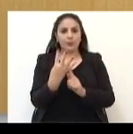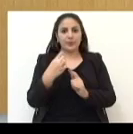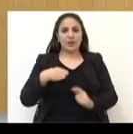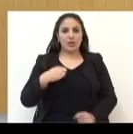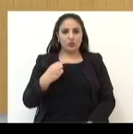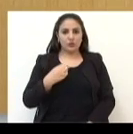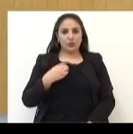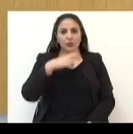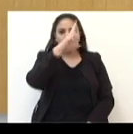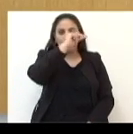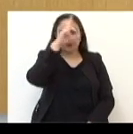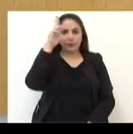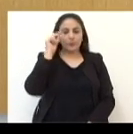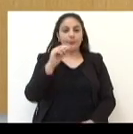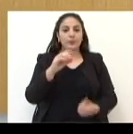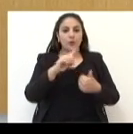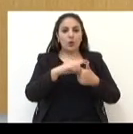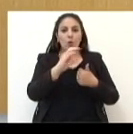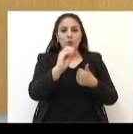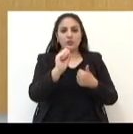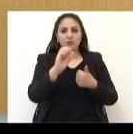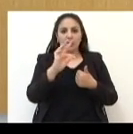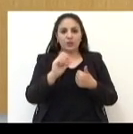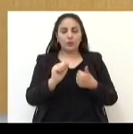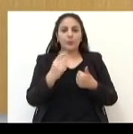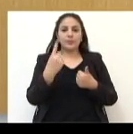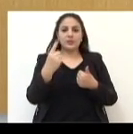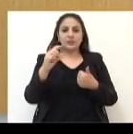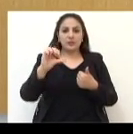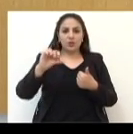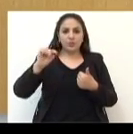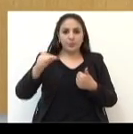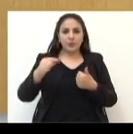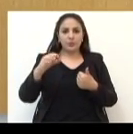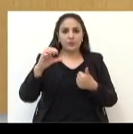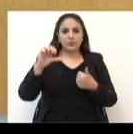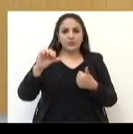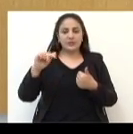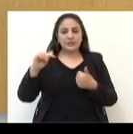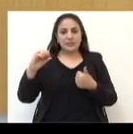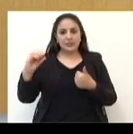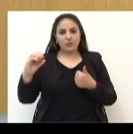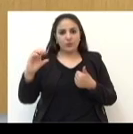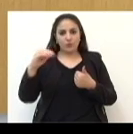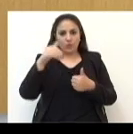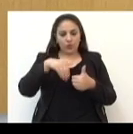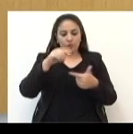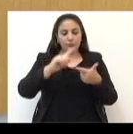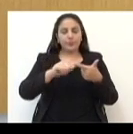prefeitura. Oswaldo Gomes, que fez 19.907 votos, Rui Lorenzato,